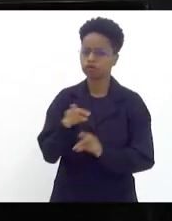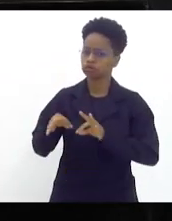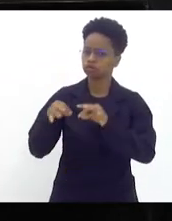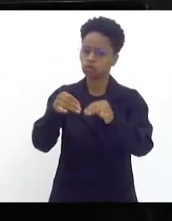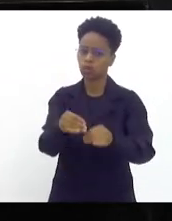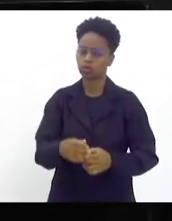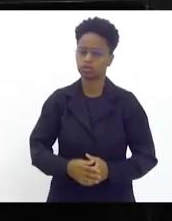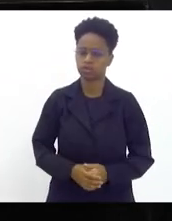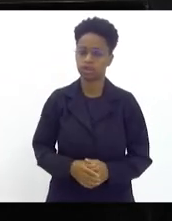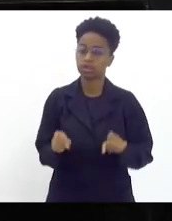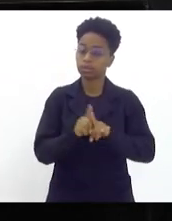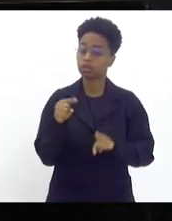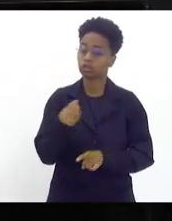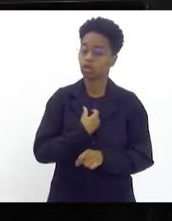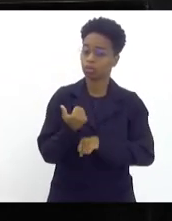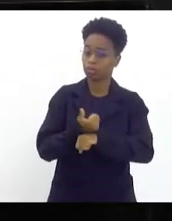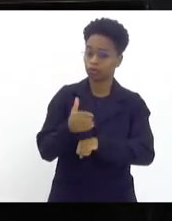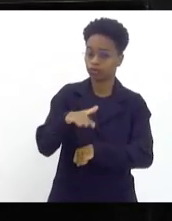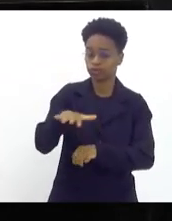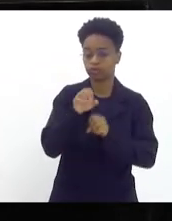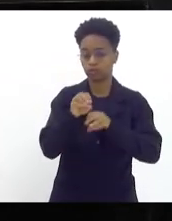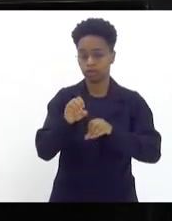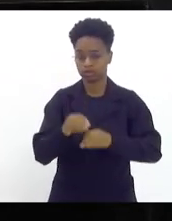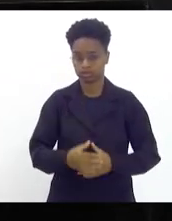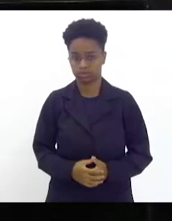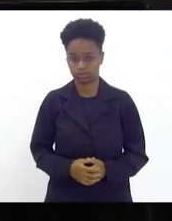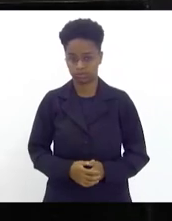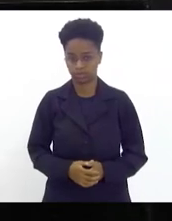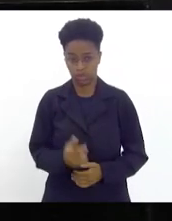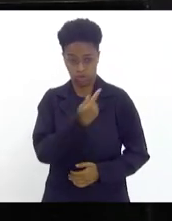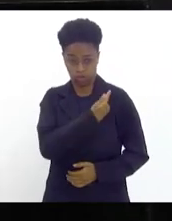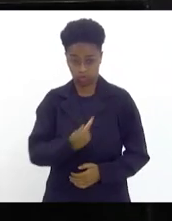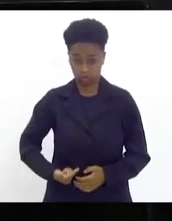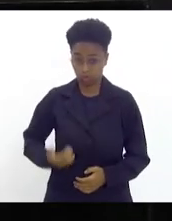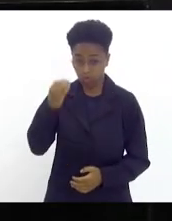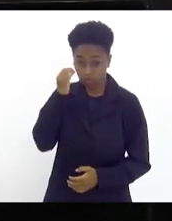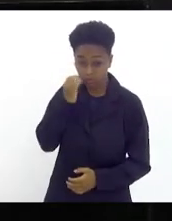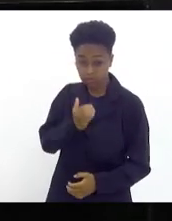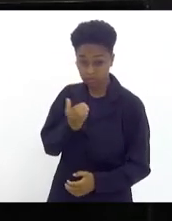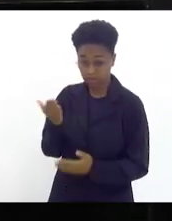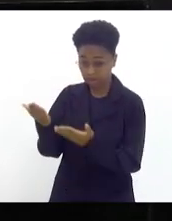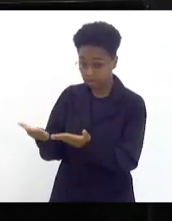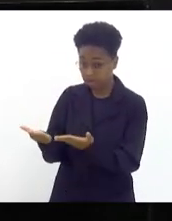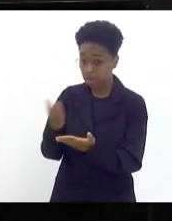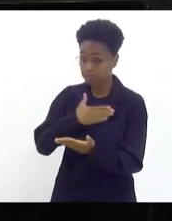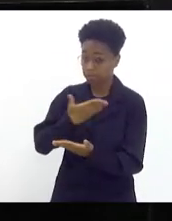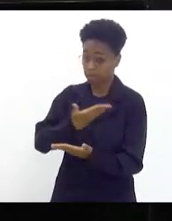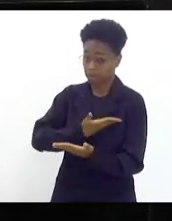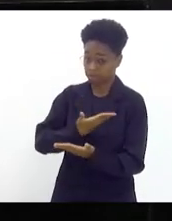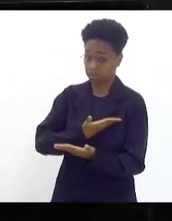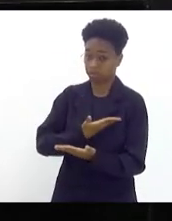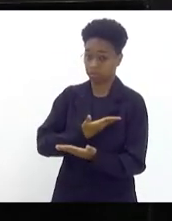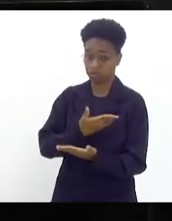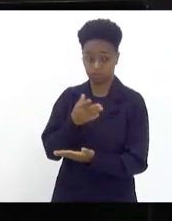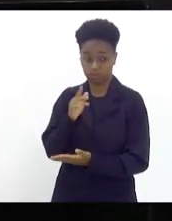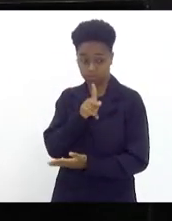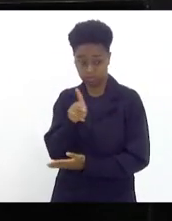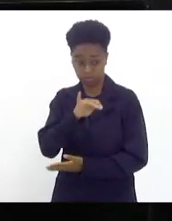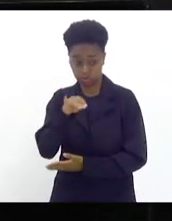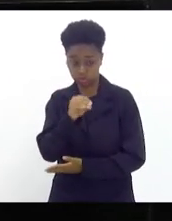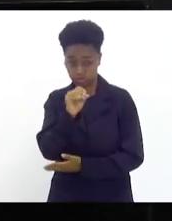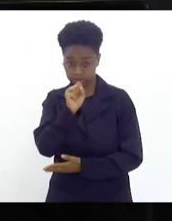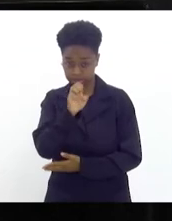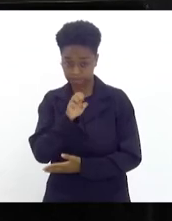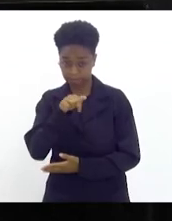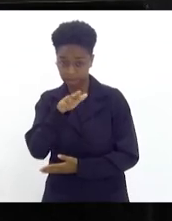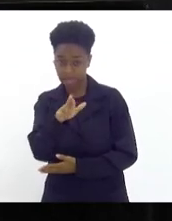professoras e os nossos profissionais de educação o governador Cláudio Castro meu companheiro Professor Josemar está se colocando